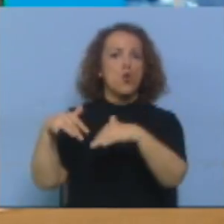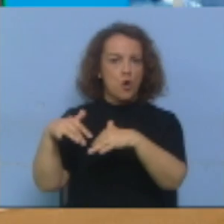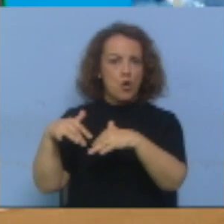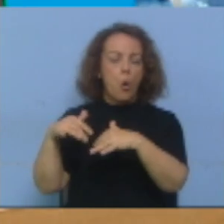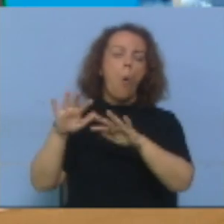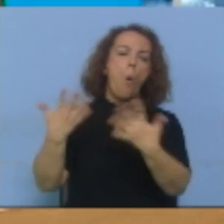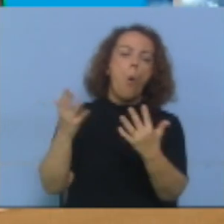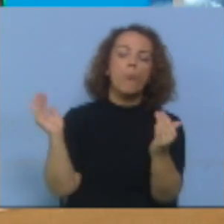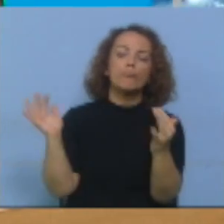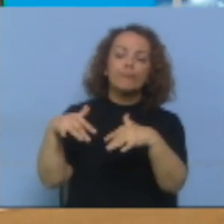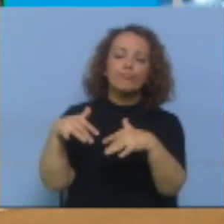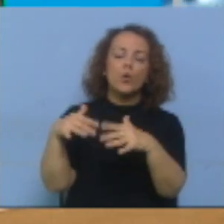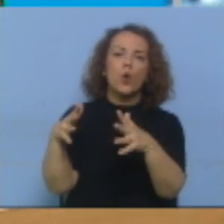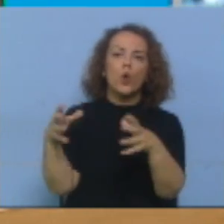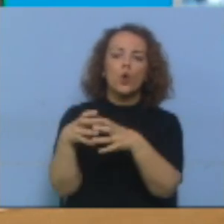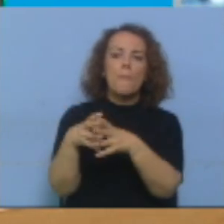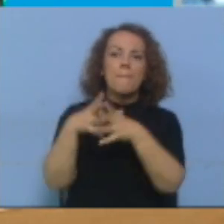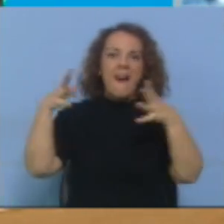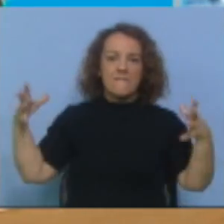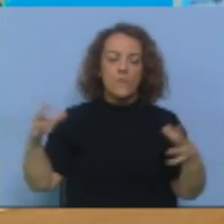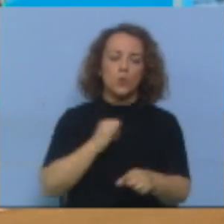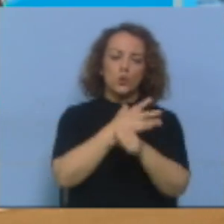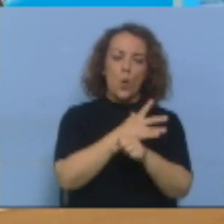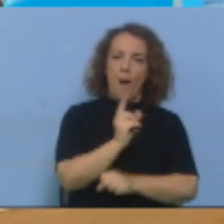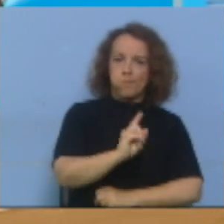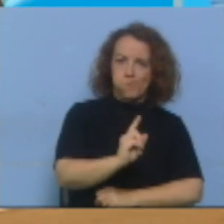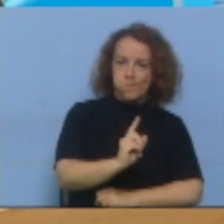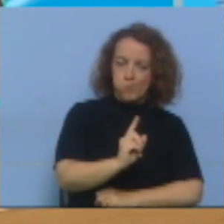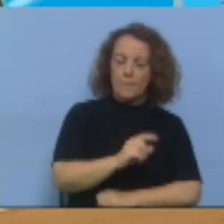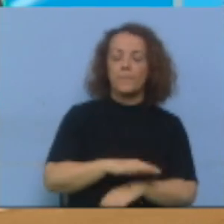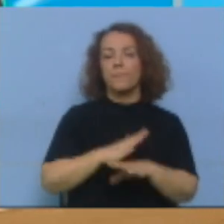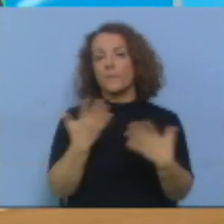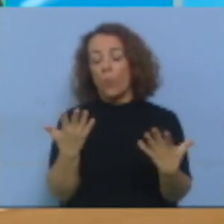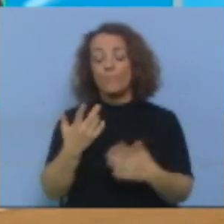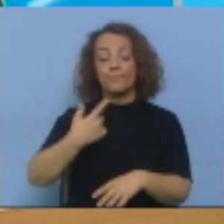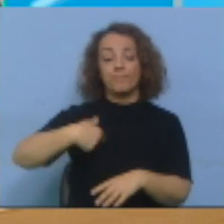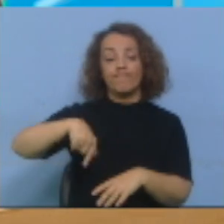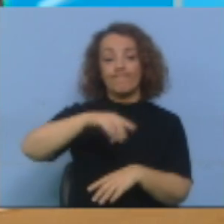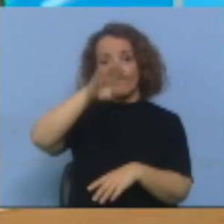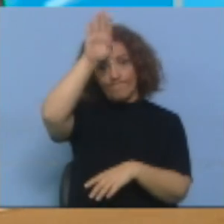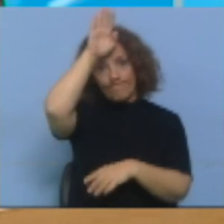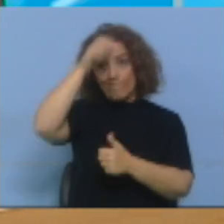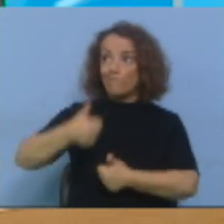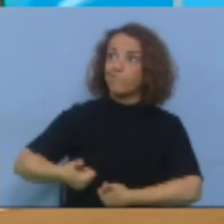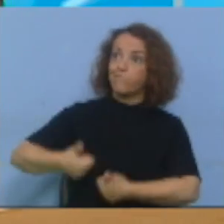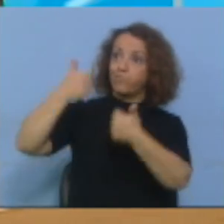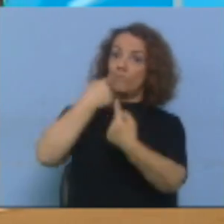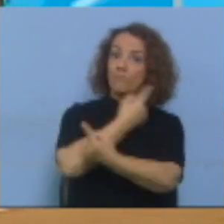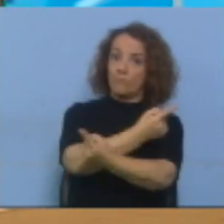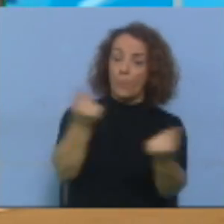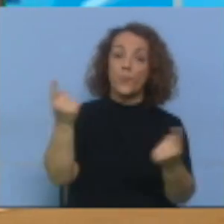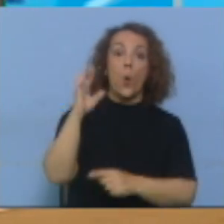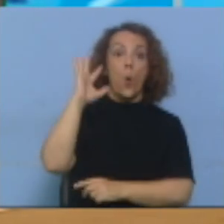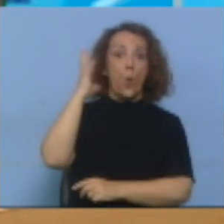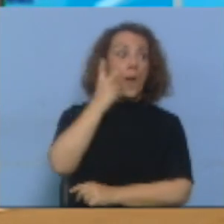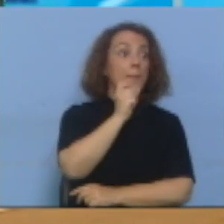reunir grupos maiores, outros não, e então o que a Santa Sé determina, sempre que seja possível, que